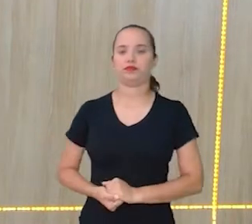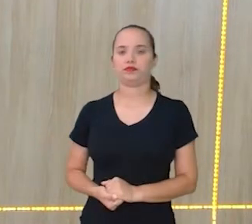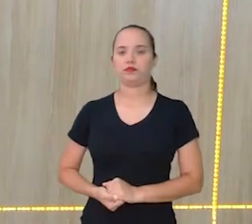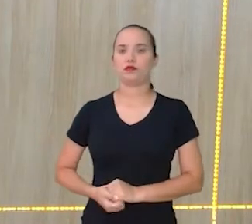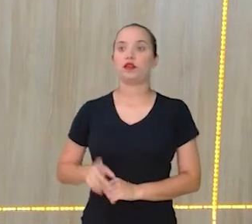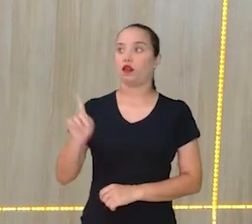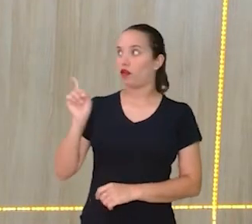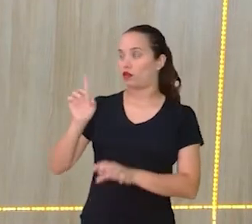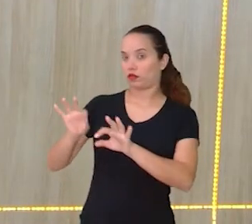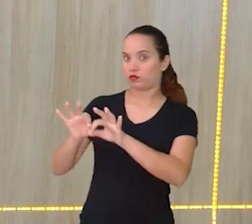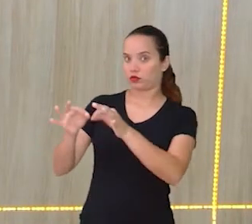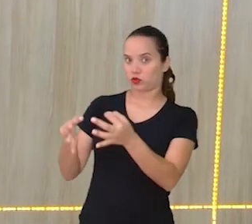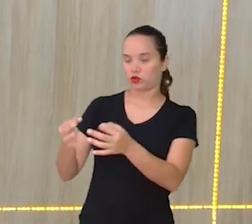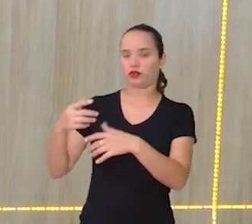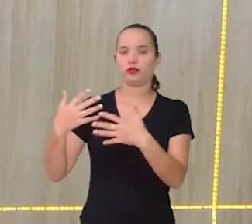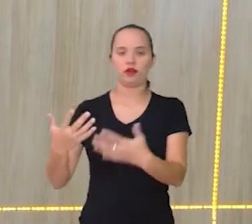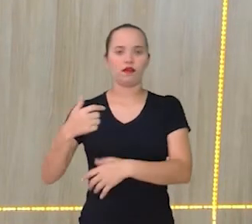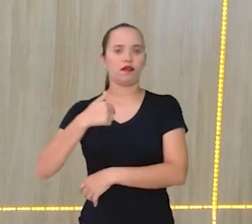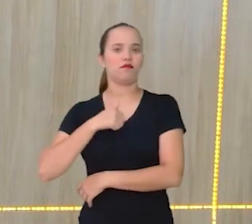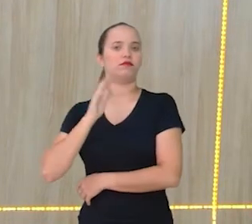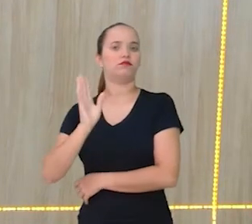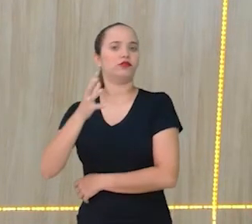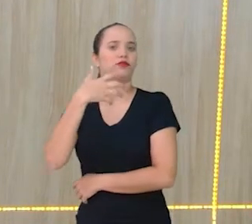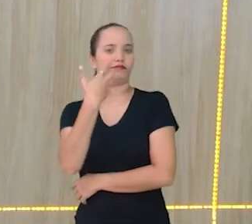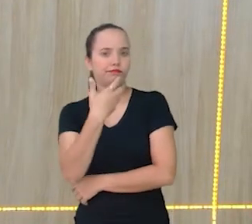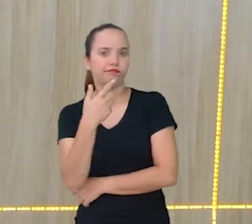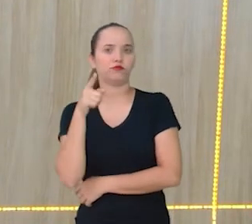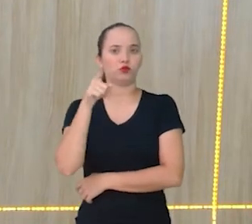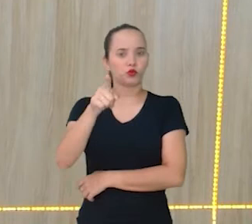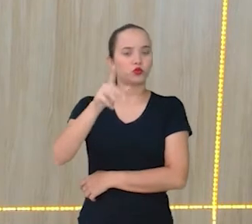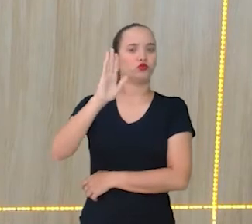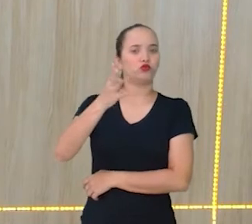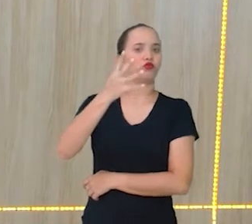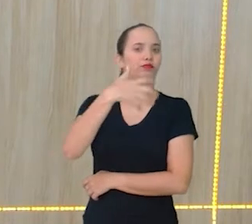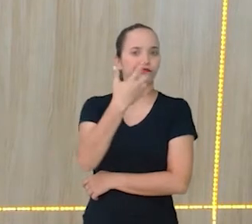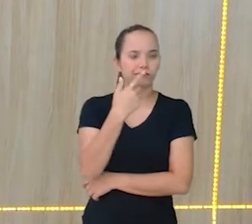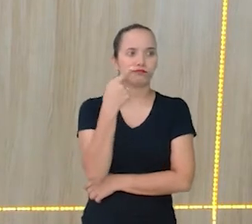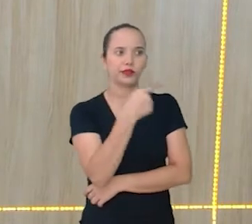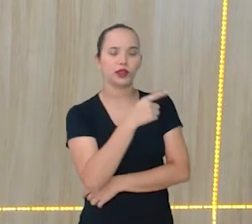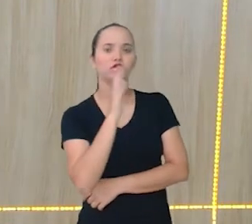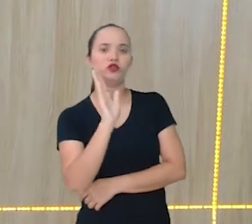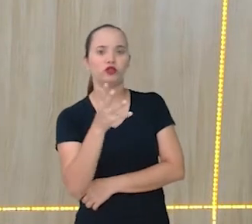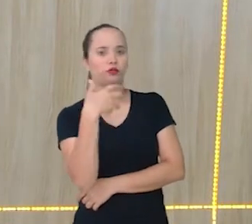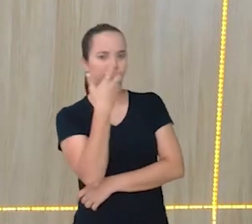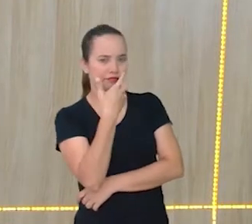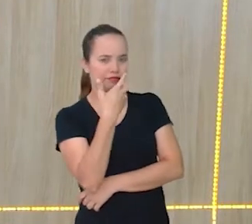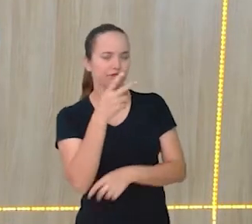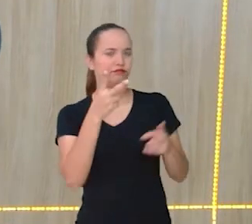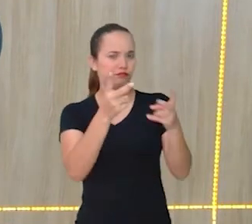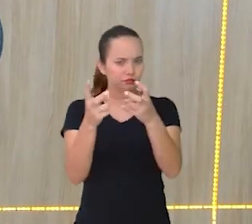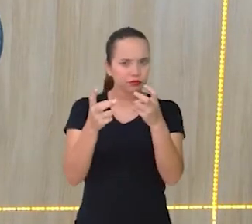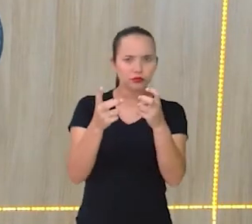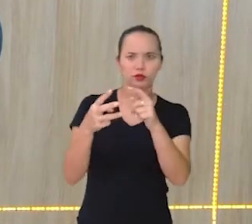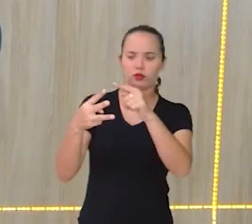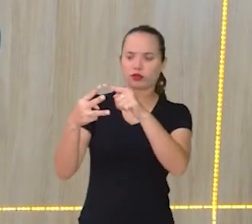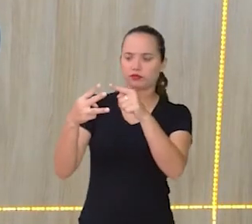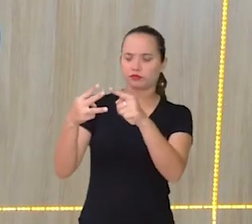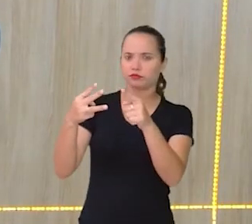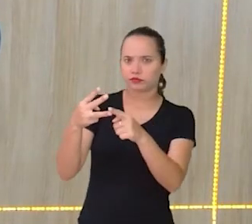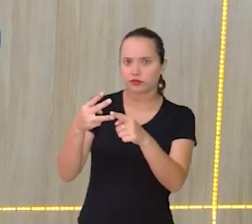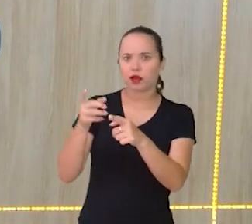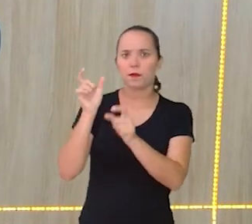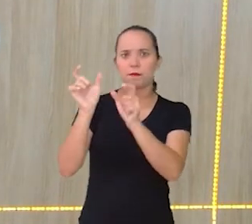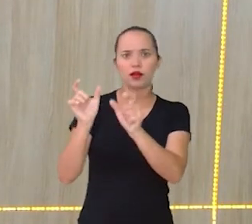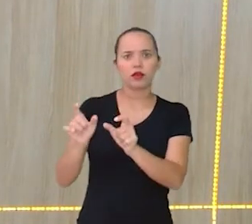no singular. Então, eu cantei, tu cantaste, ele cantou. Percebam que todas essas palavrinhas aqui estão